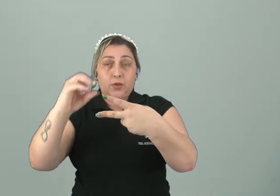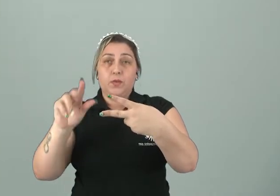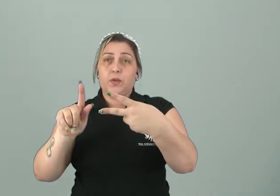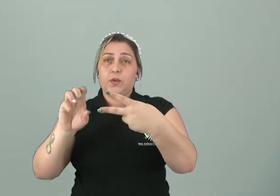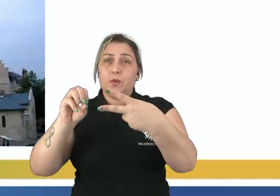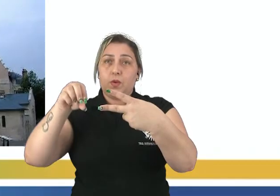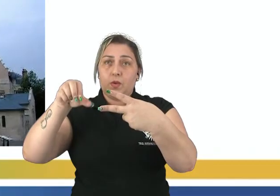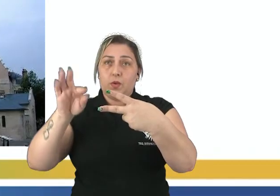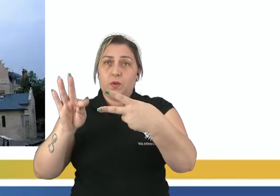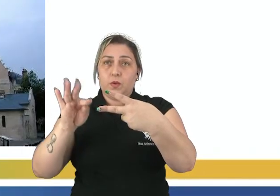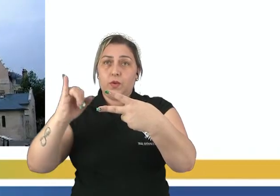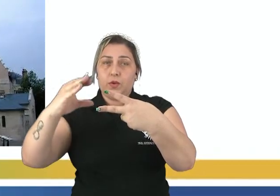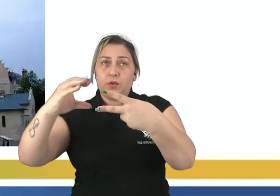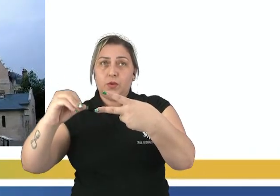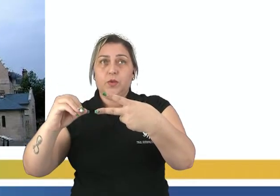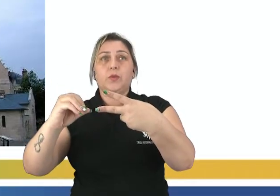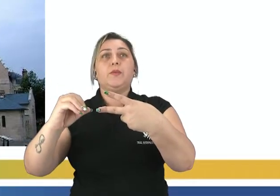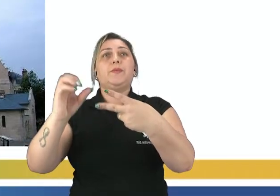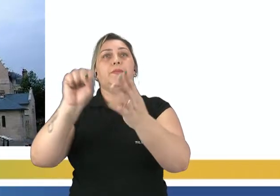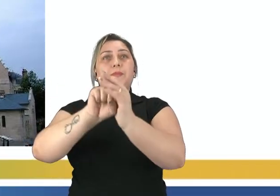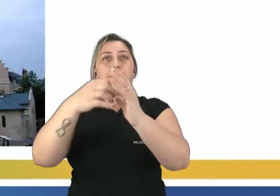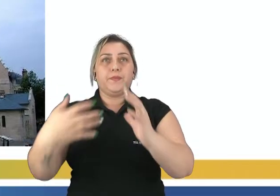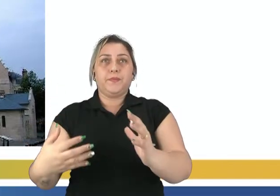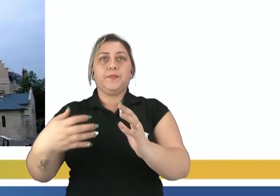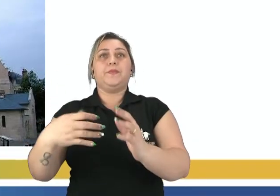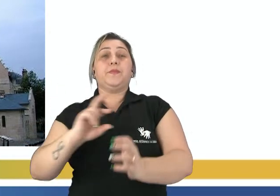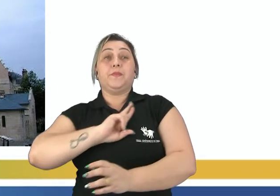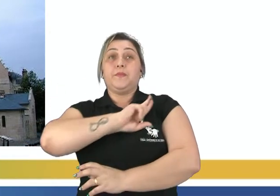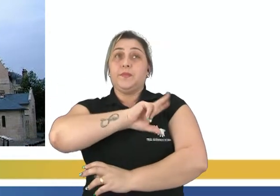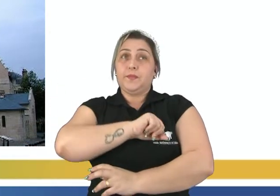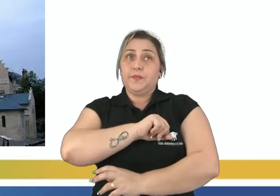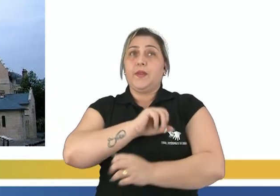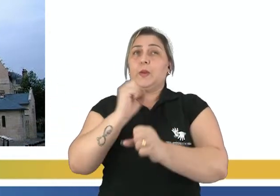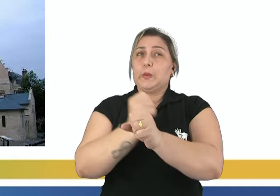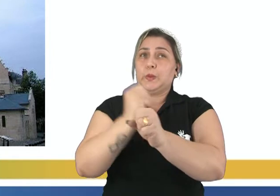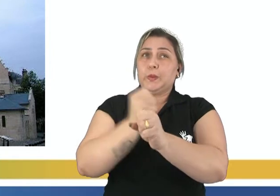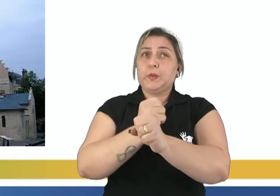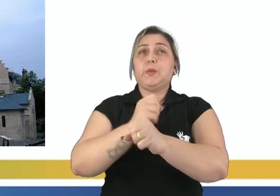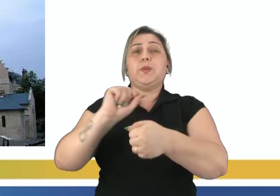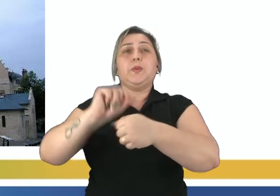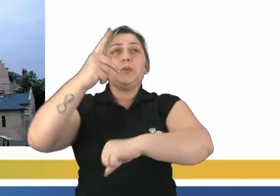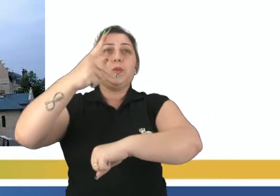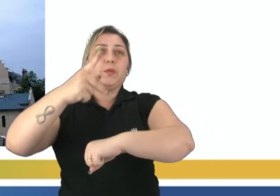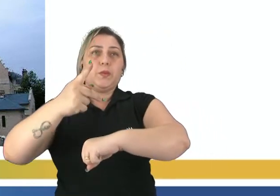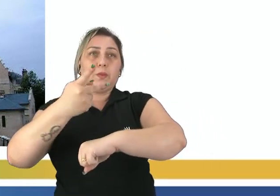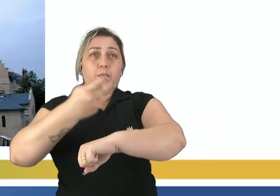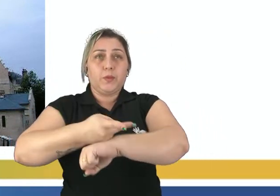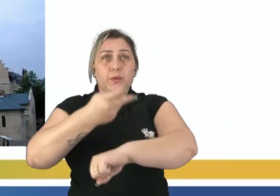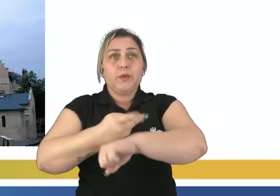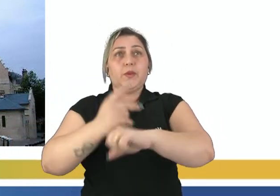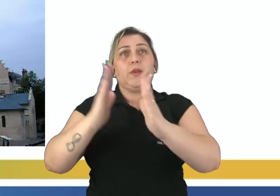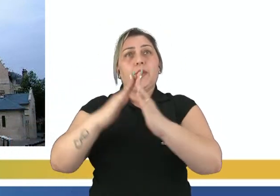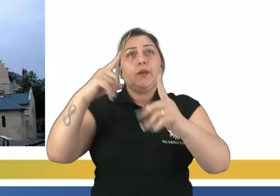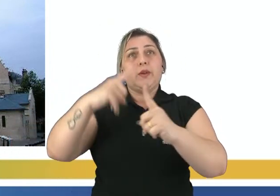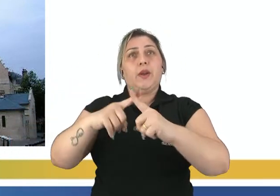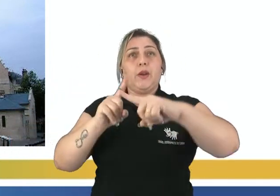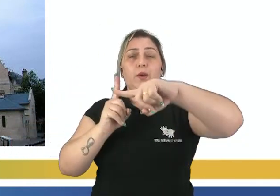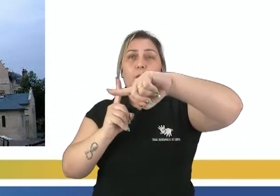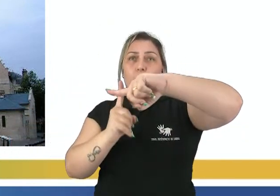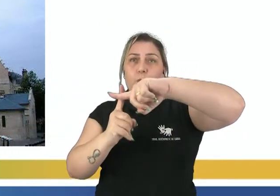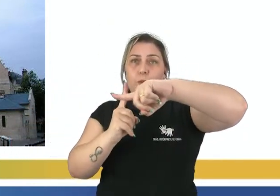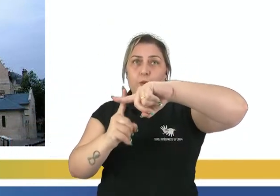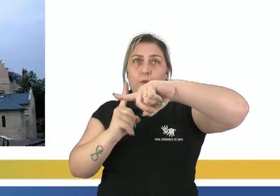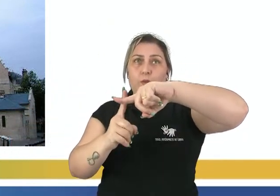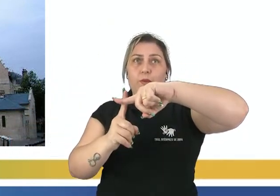Observem. Características do estilo romântico: construções feitas de pedra, igrejas em formato de cruz e estilo